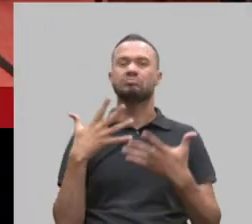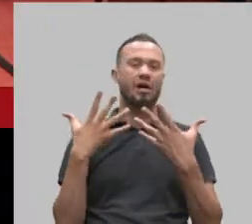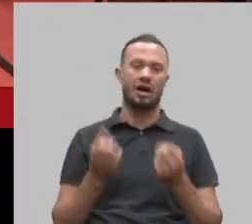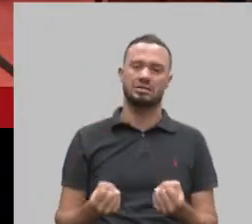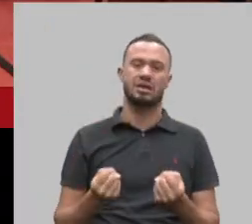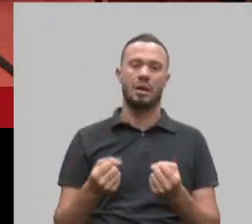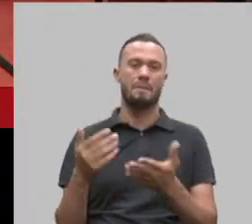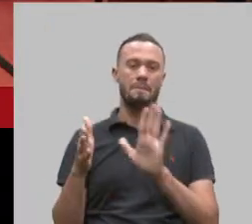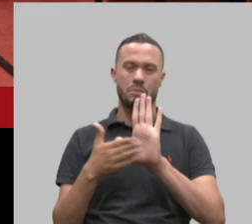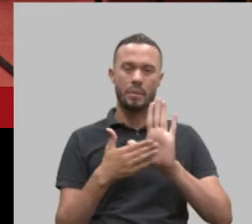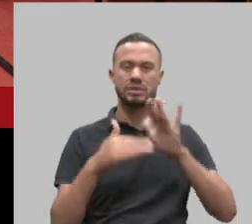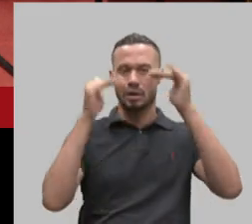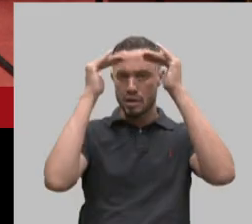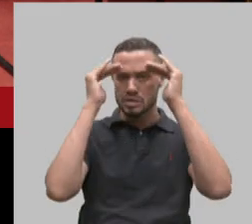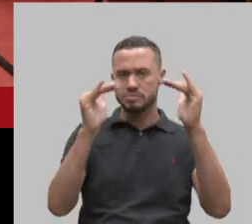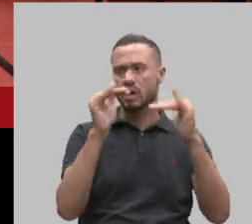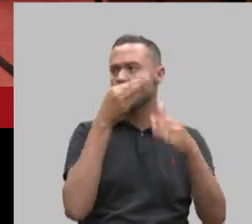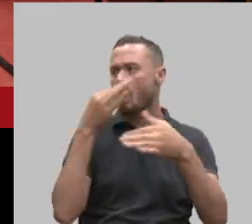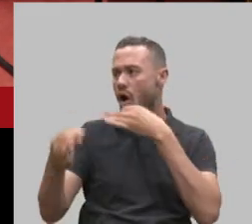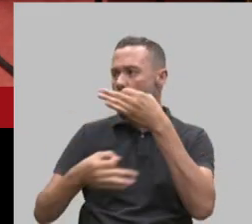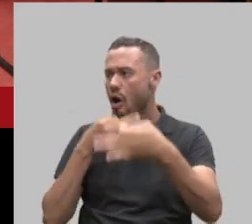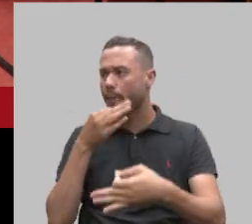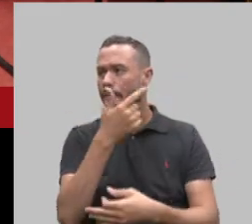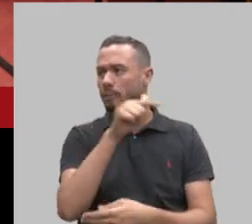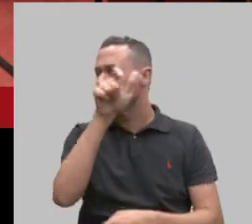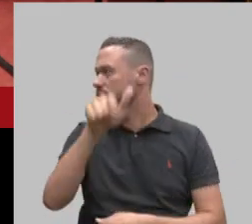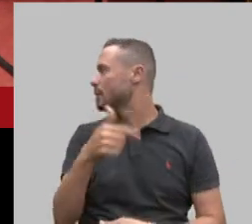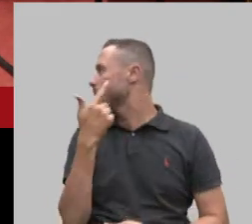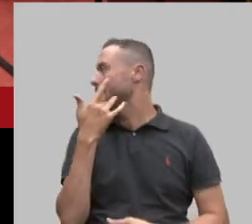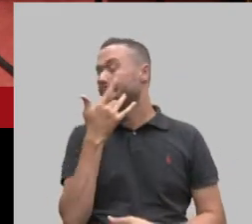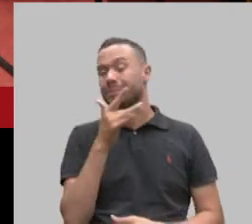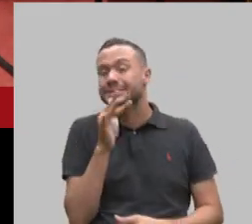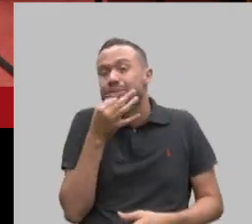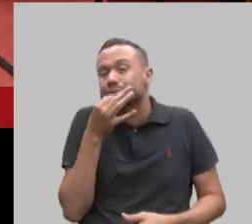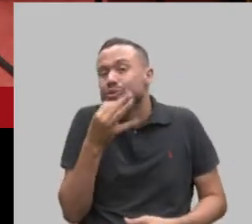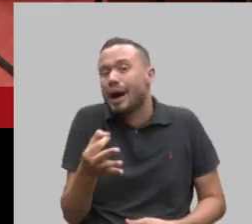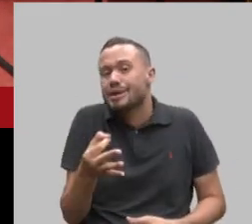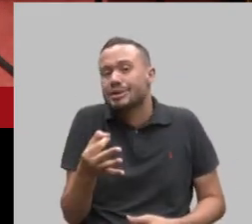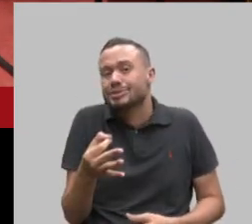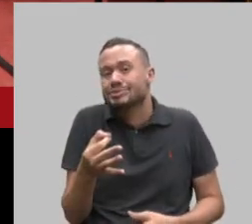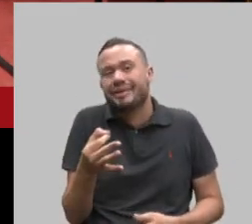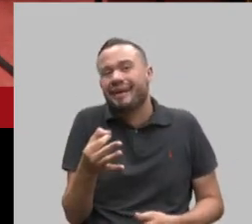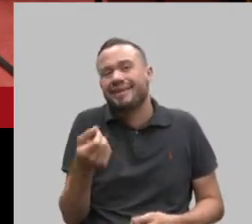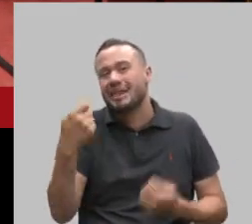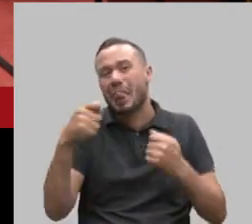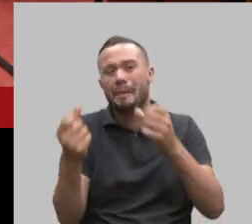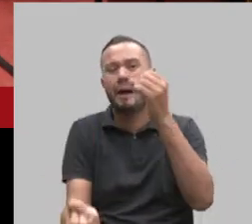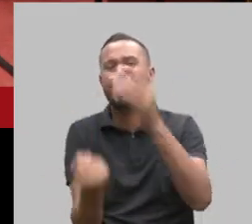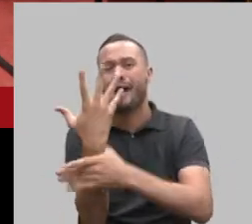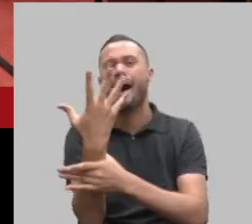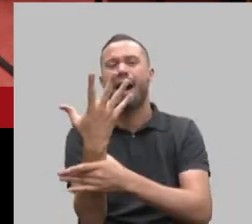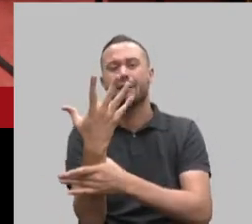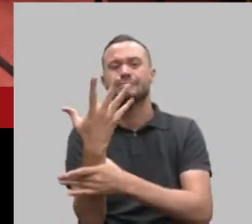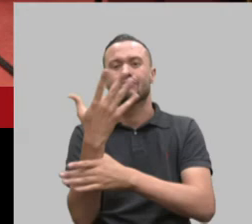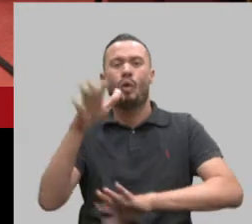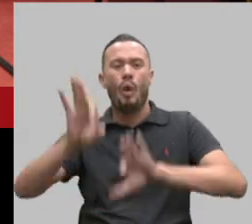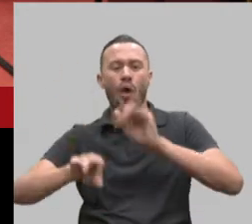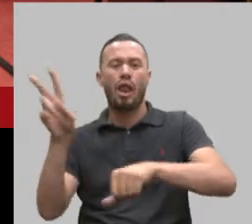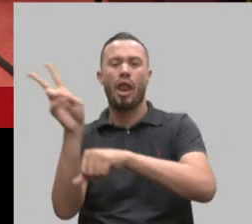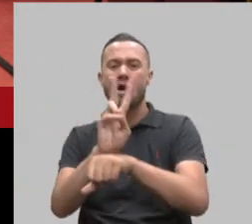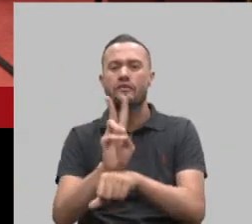todos mas para mim não faz sentido e criar uma uma uma organização de fiscalização